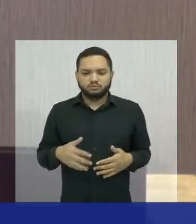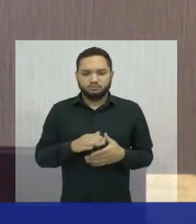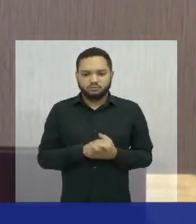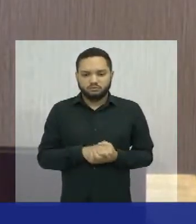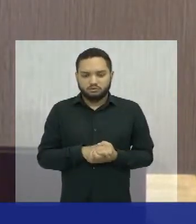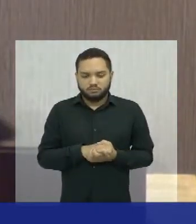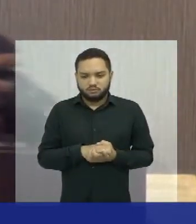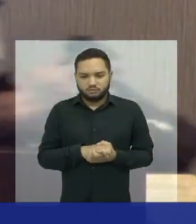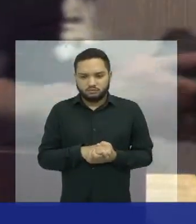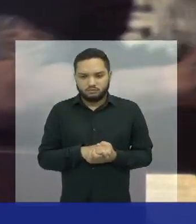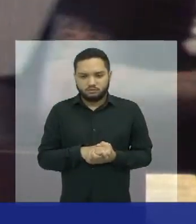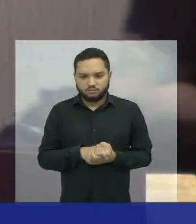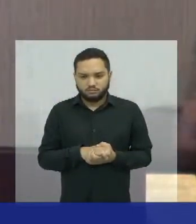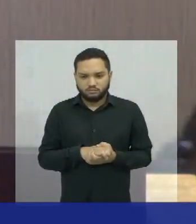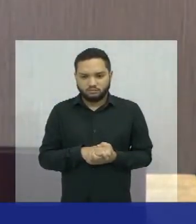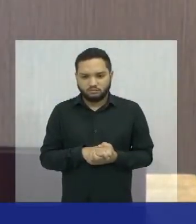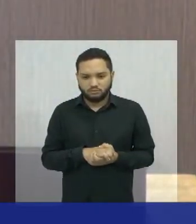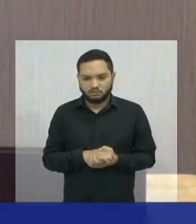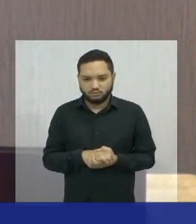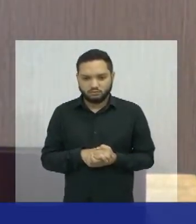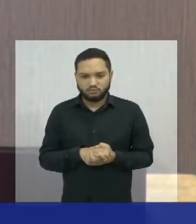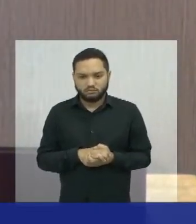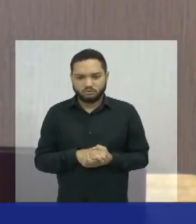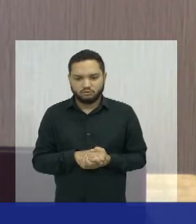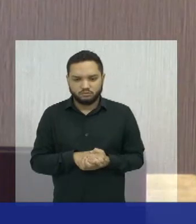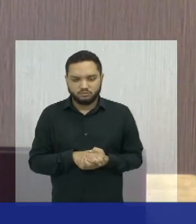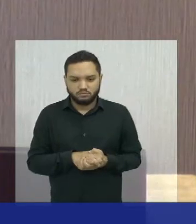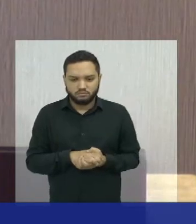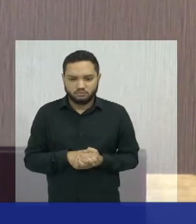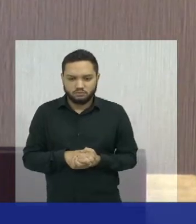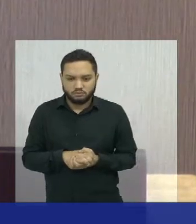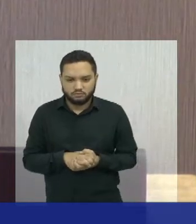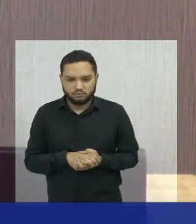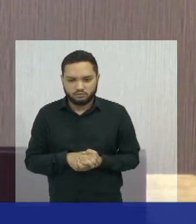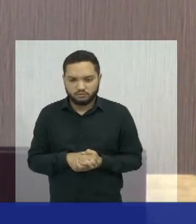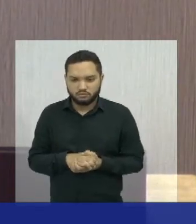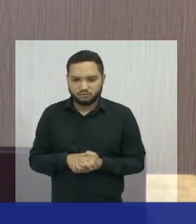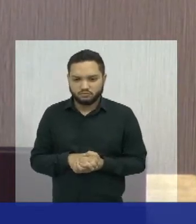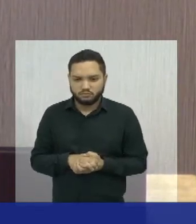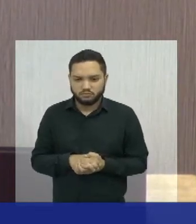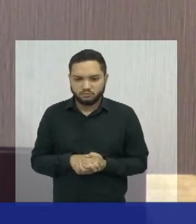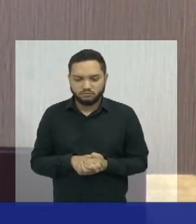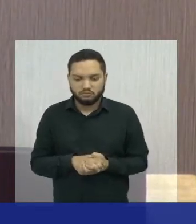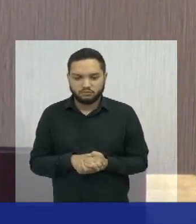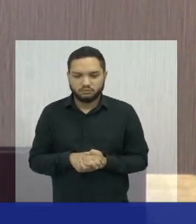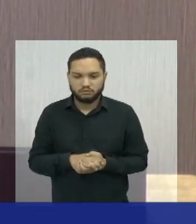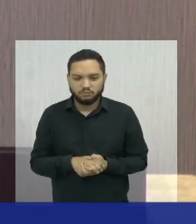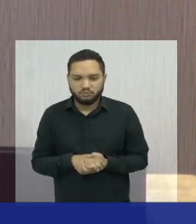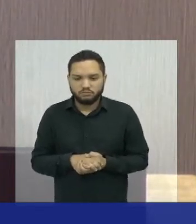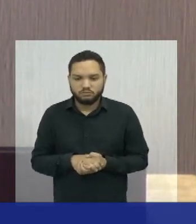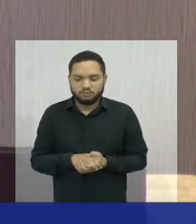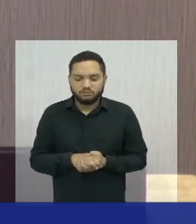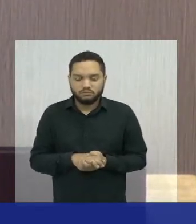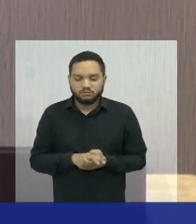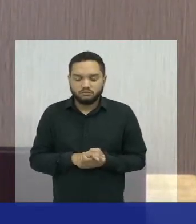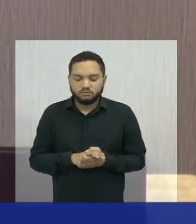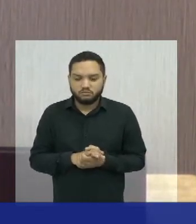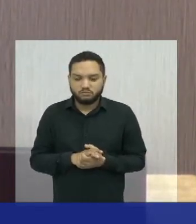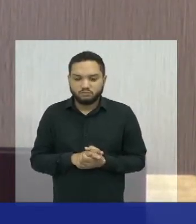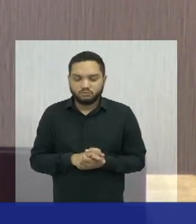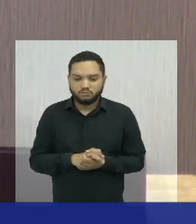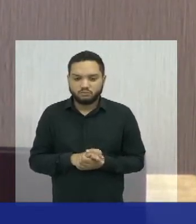queria encerrar, ele disse 3 vezes, eu estou na segunda, então não vou obedecer a regra dele não, viu? Mas vamos estar lá. E